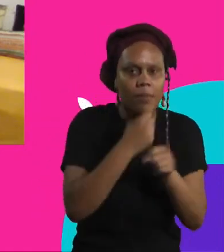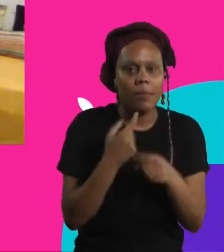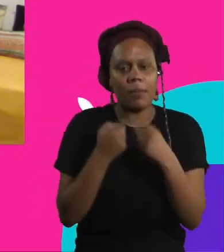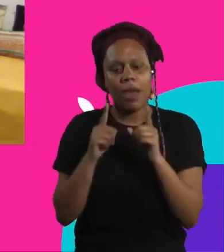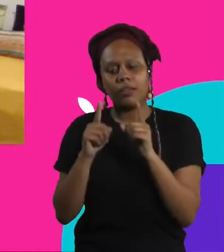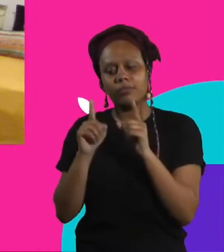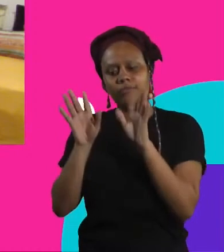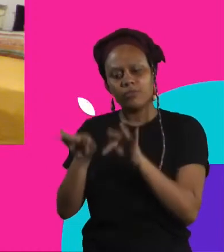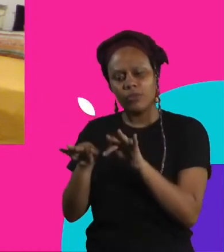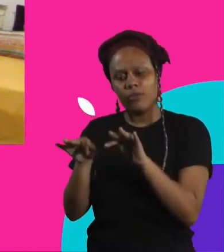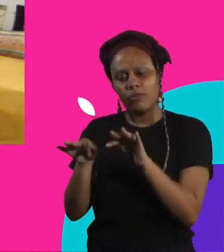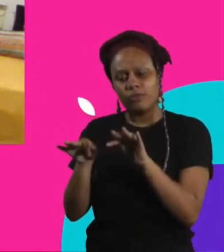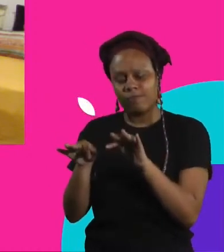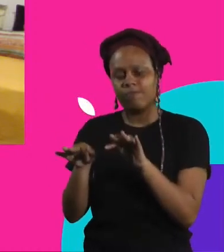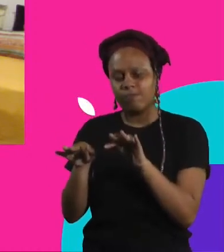como um todo.